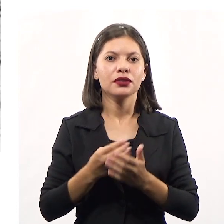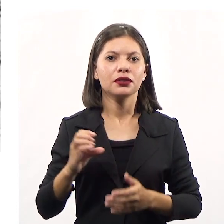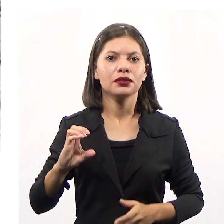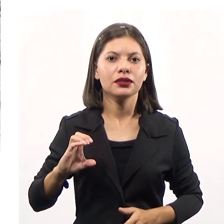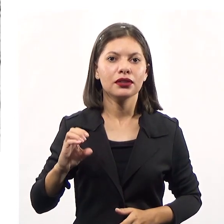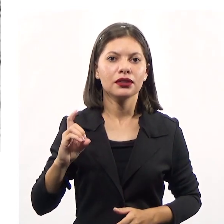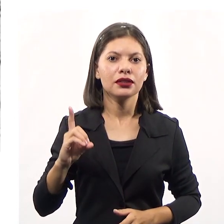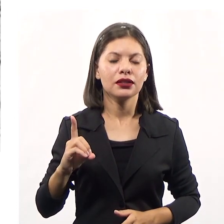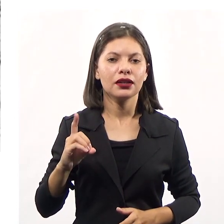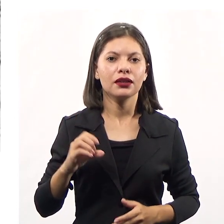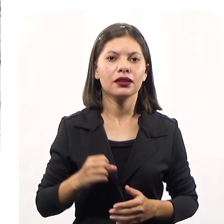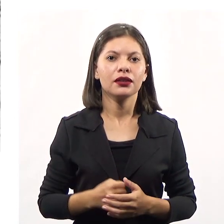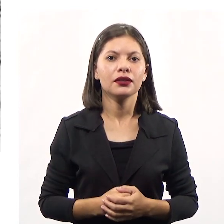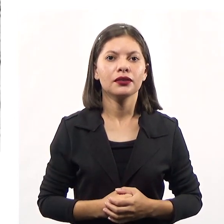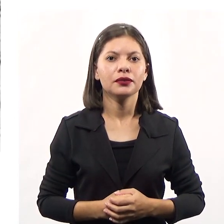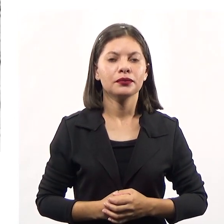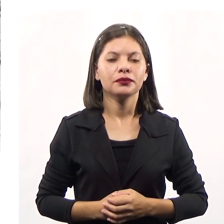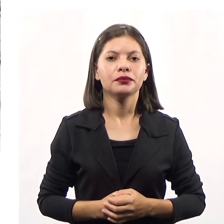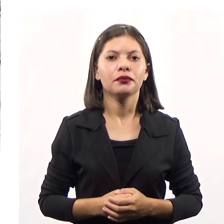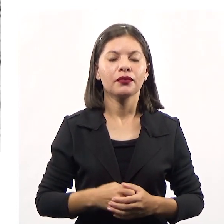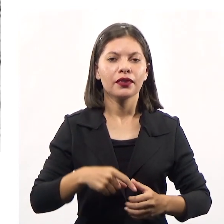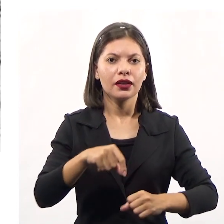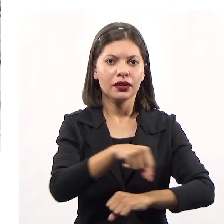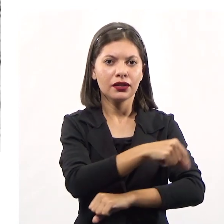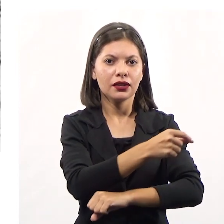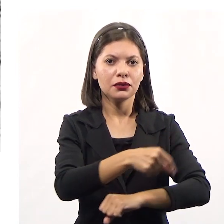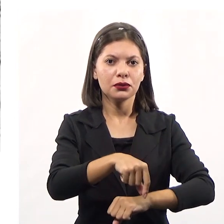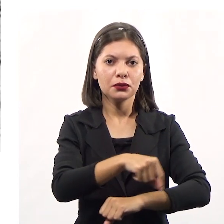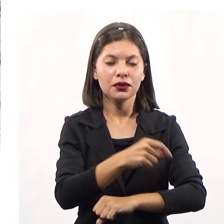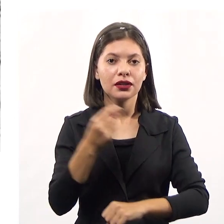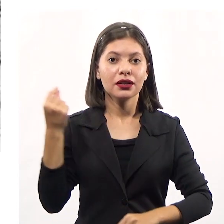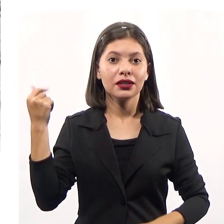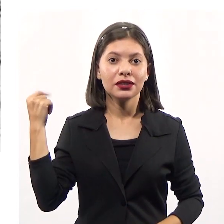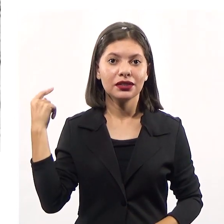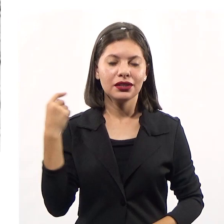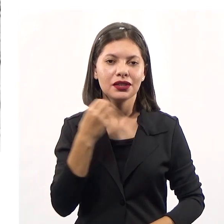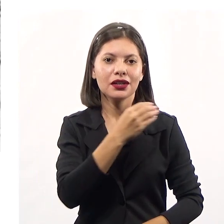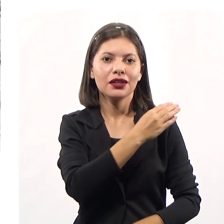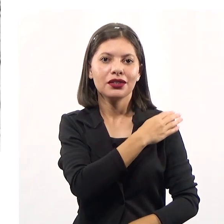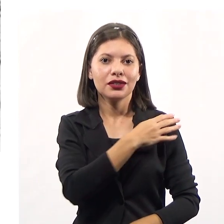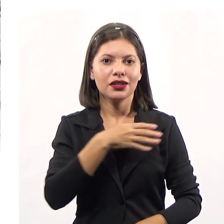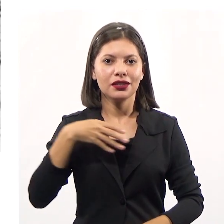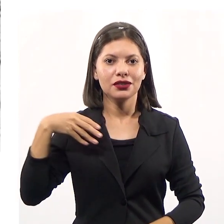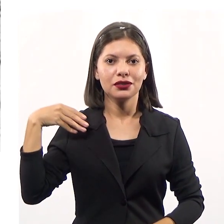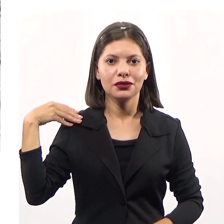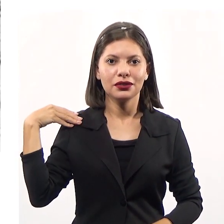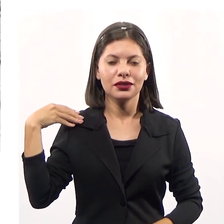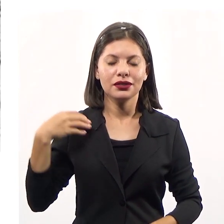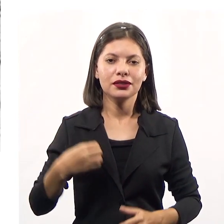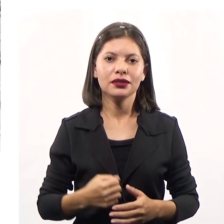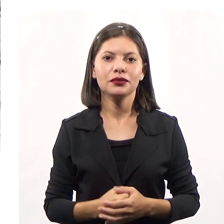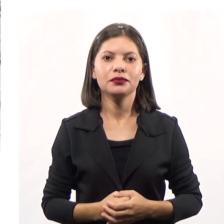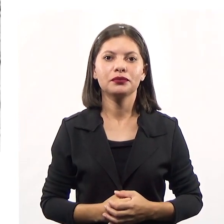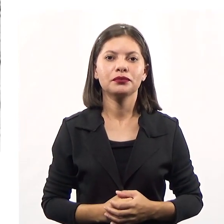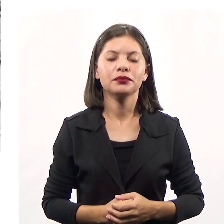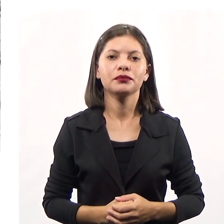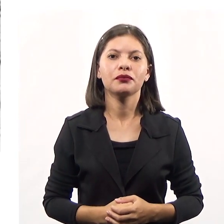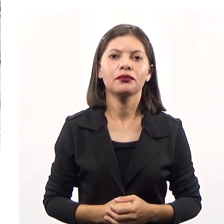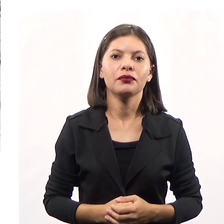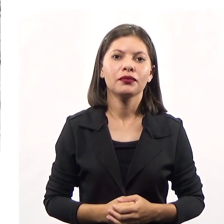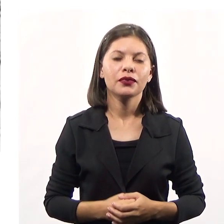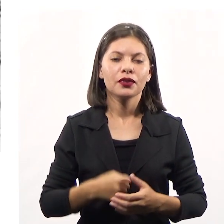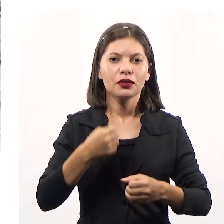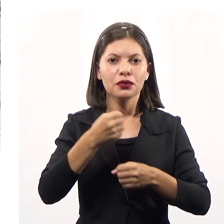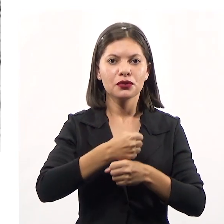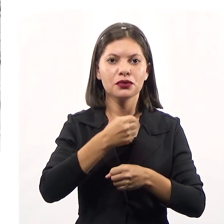Dutra também remete à arquitetura do Liceu de Aristóteles e dos liceus que